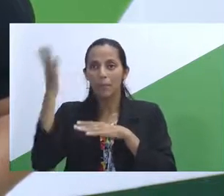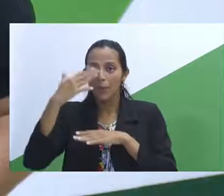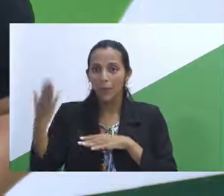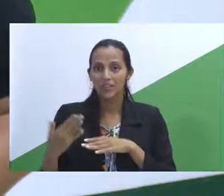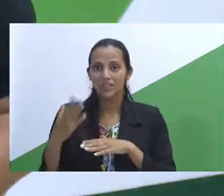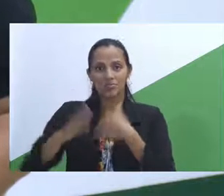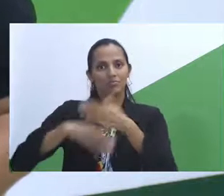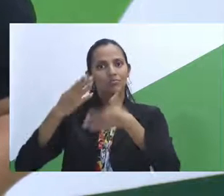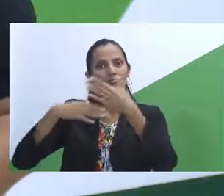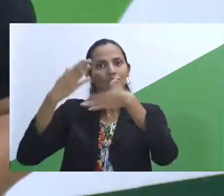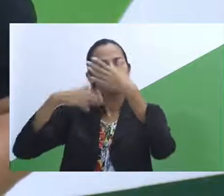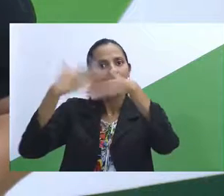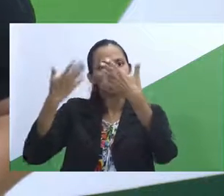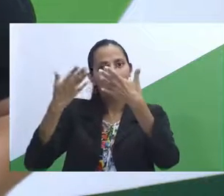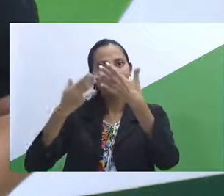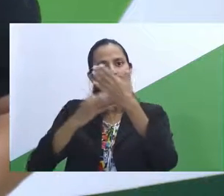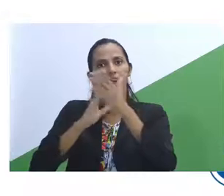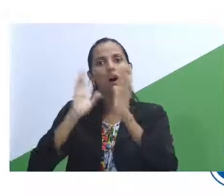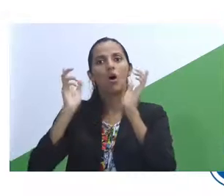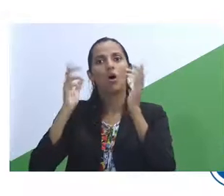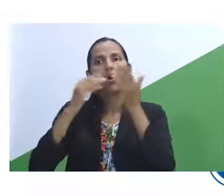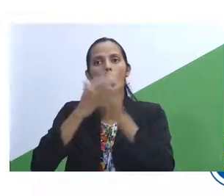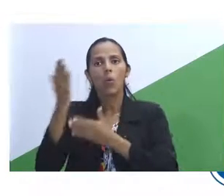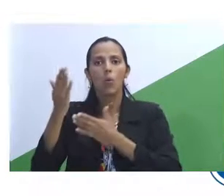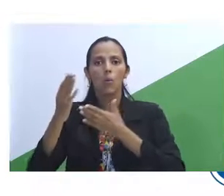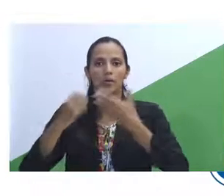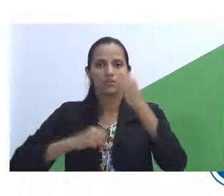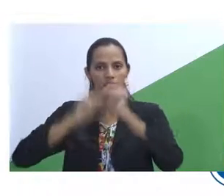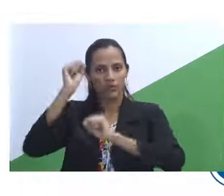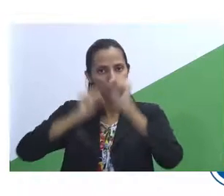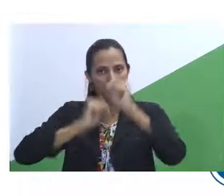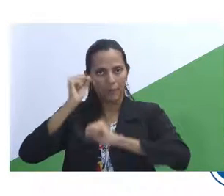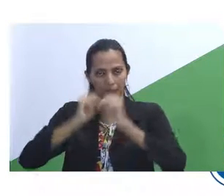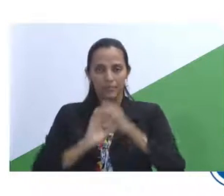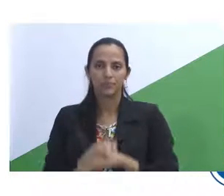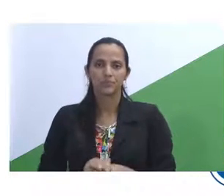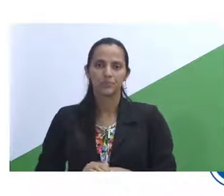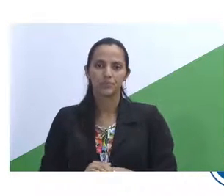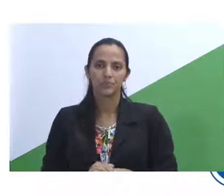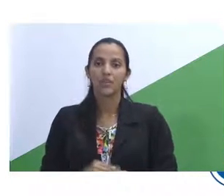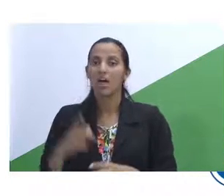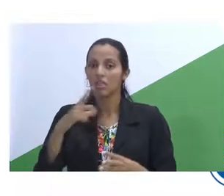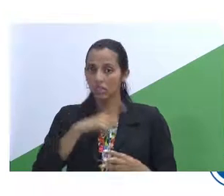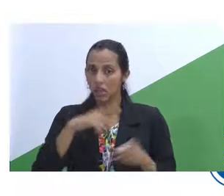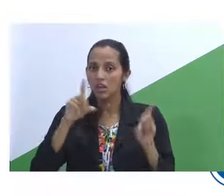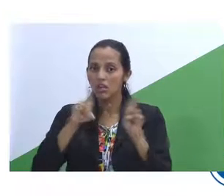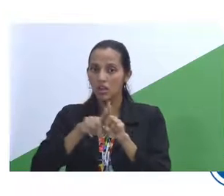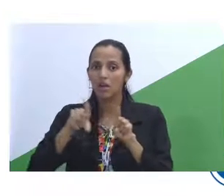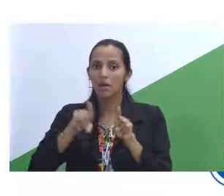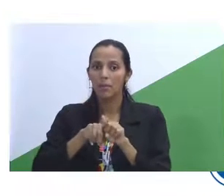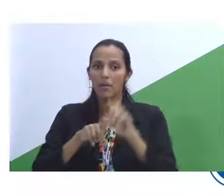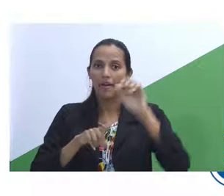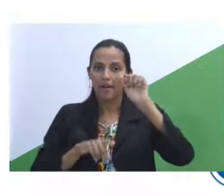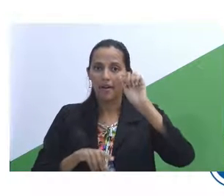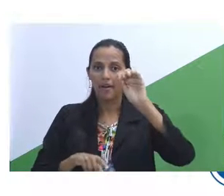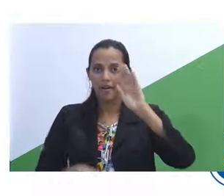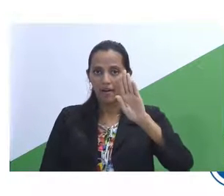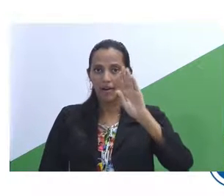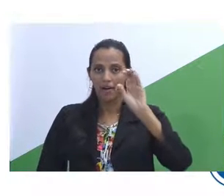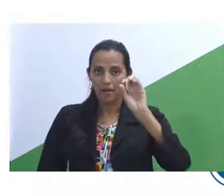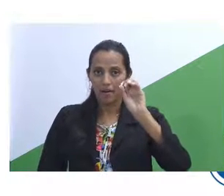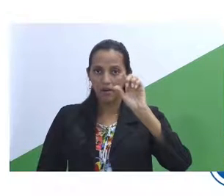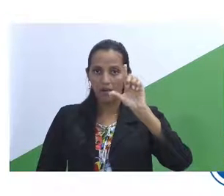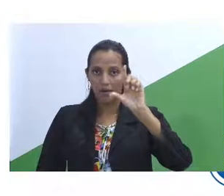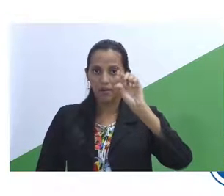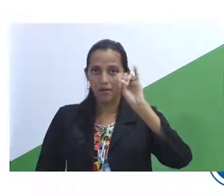através, então, da industrialização. Um outro ponto que a gente tem aí, também, é o quê? A abolição dos impostos interestaduais,